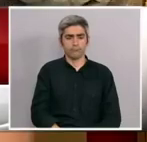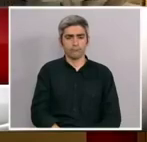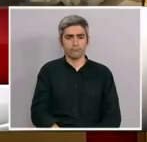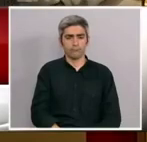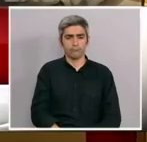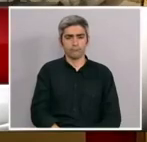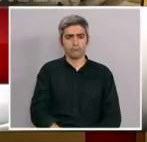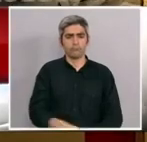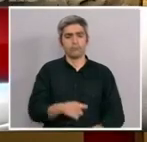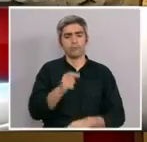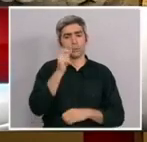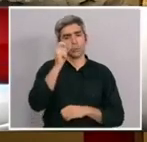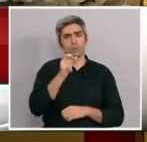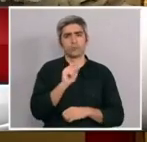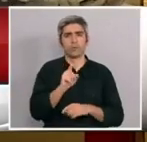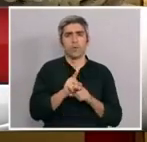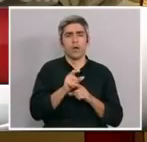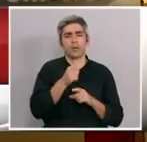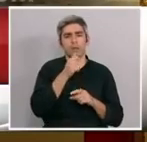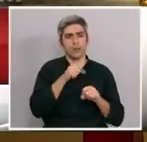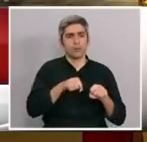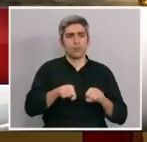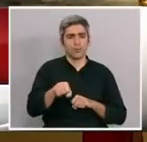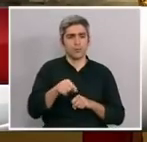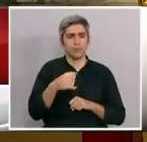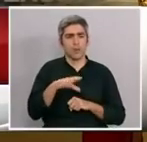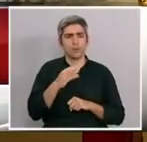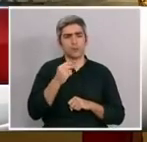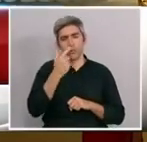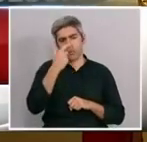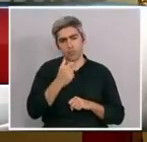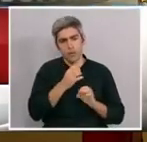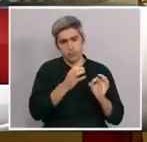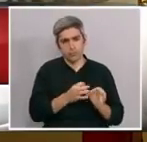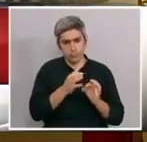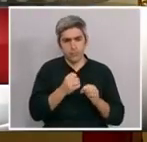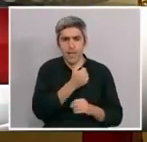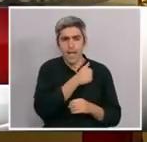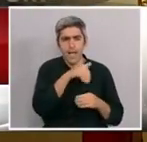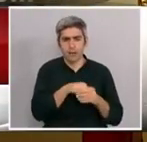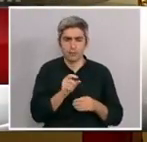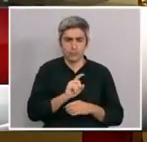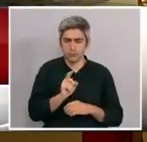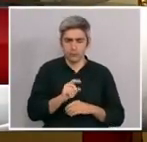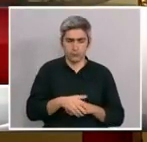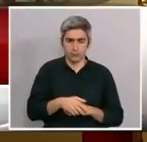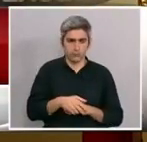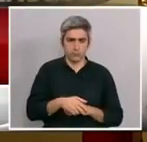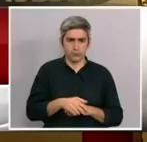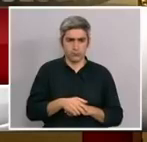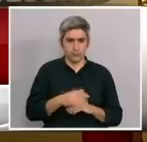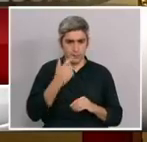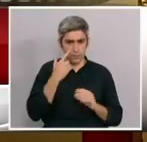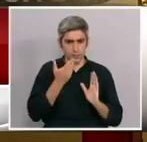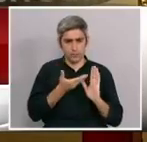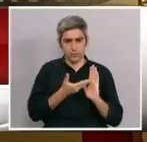Ele era um ditador no país, mas era um mas ditador Mas era muito na humano. Casa. Ele era muito... Em casa não era ditador. Está a ver